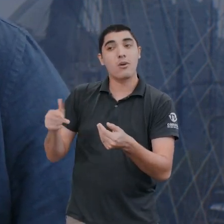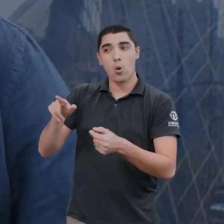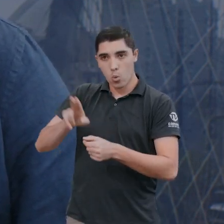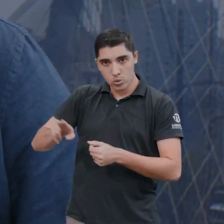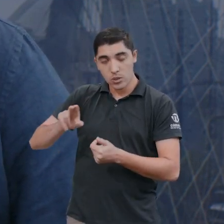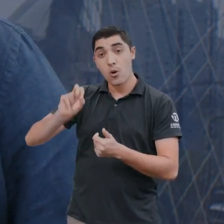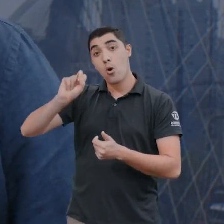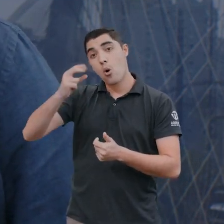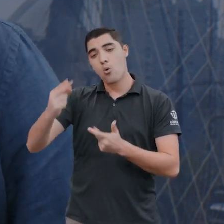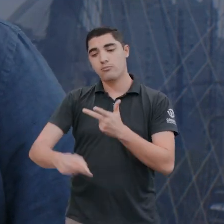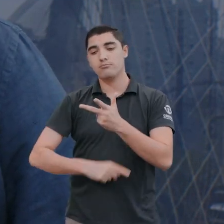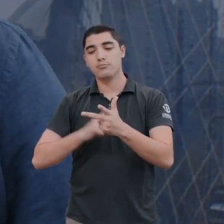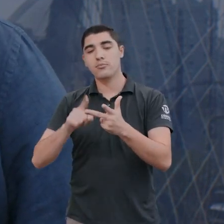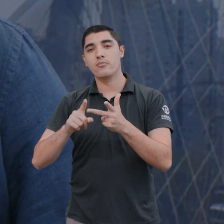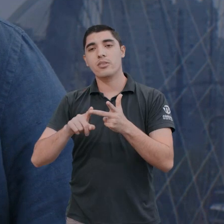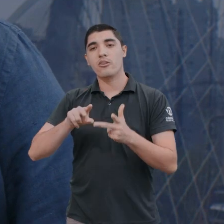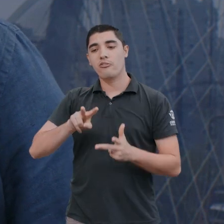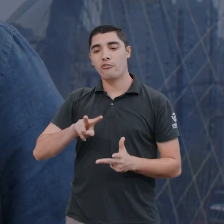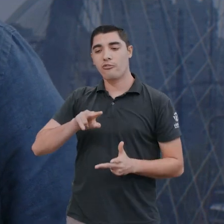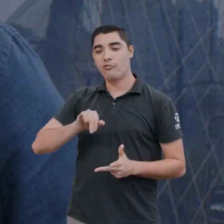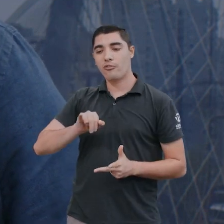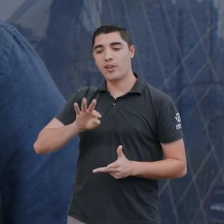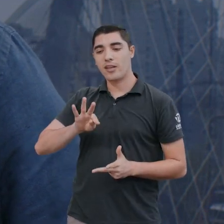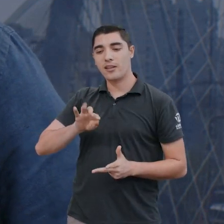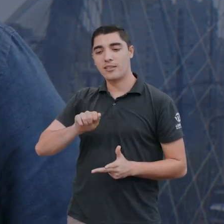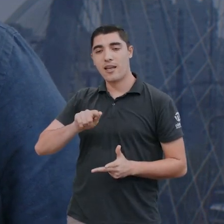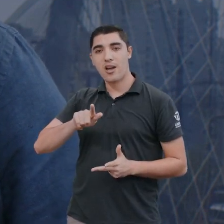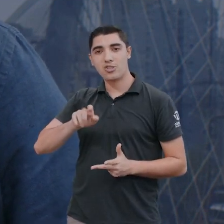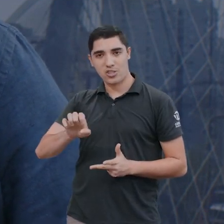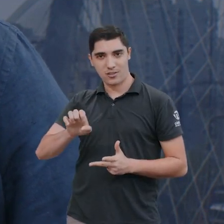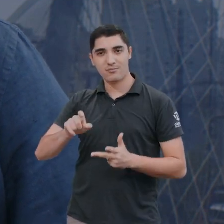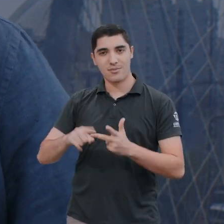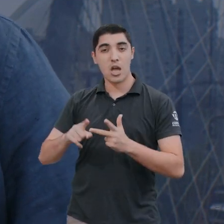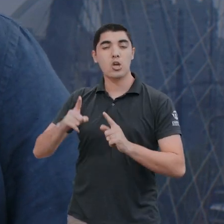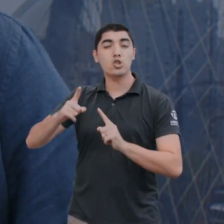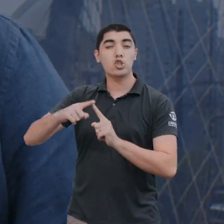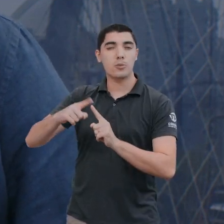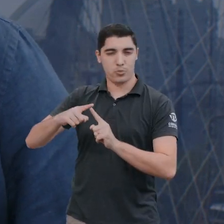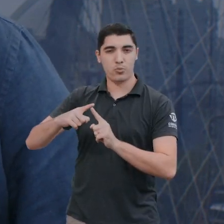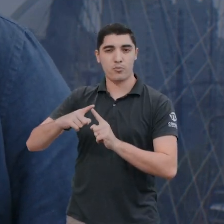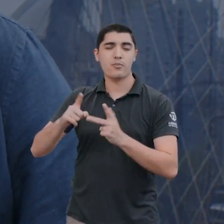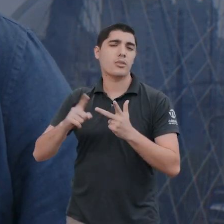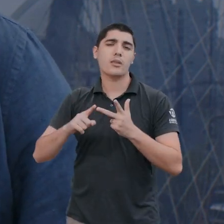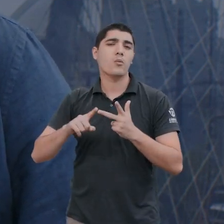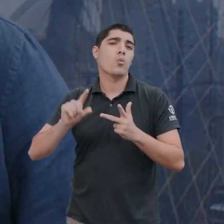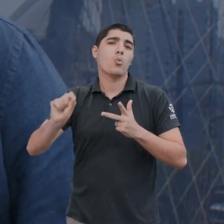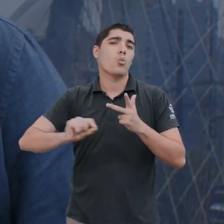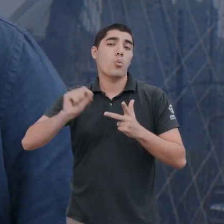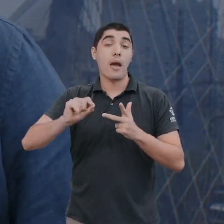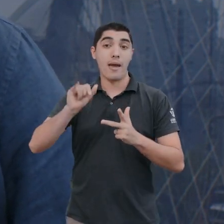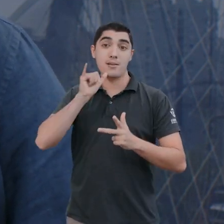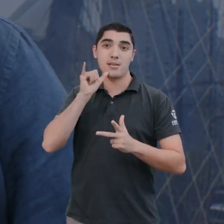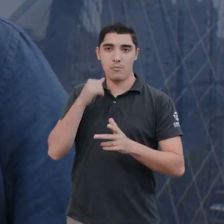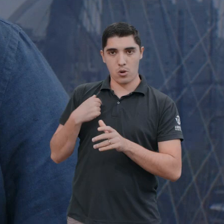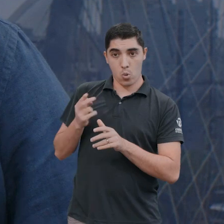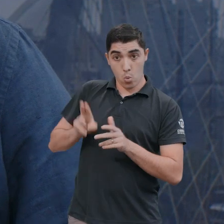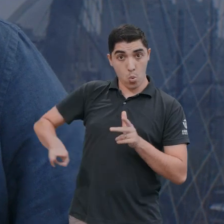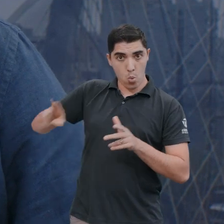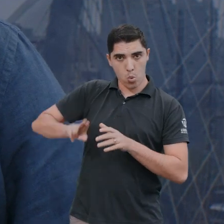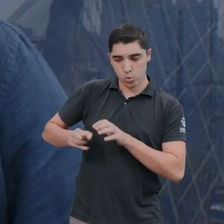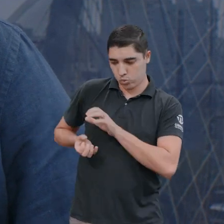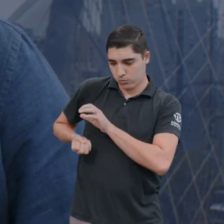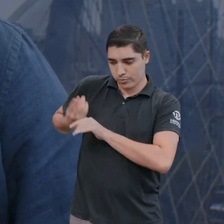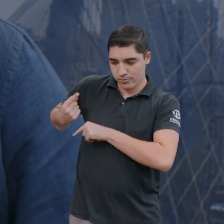pouco, ou tecidos vintage também, que está muito relacionado ao upcycling, né? O que é o upcycling? É você utilizar uma matéria-prima